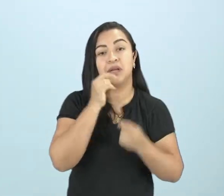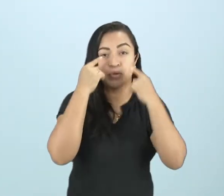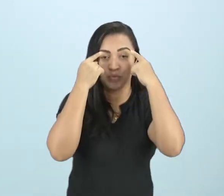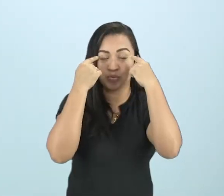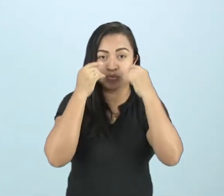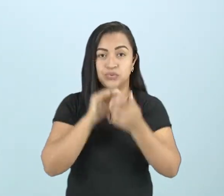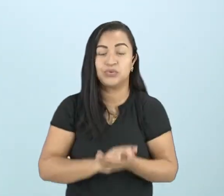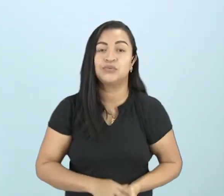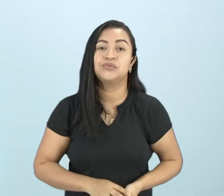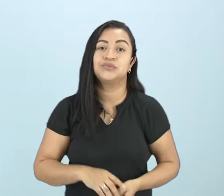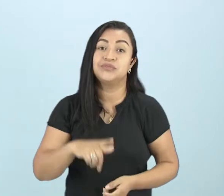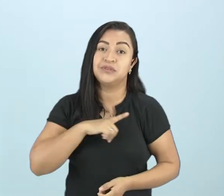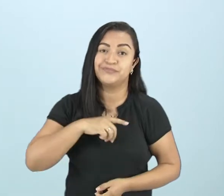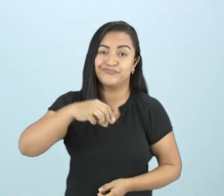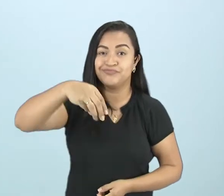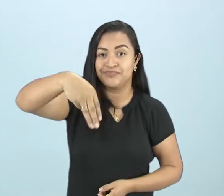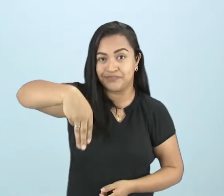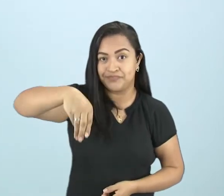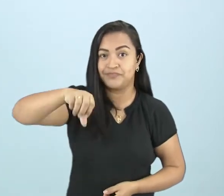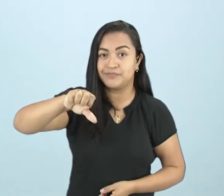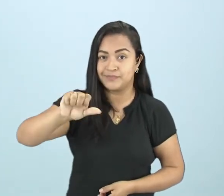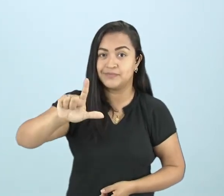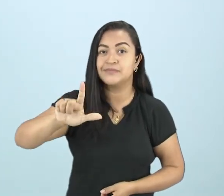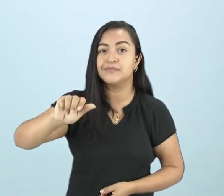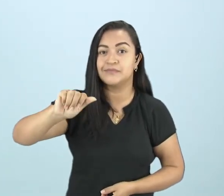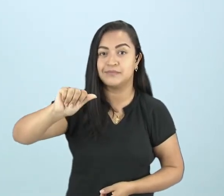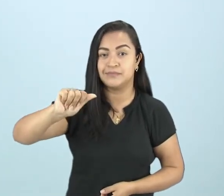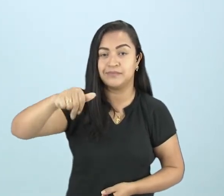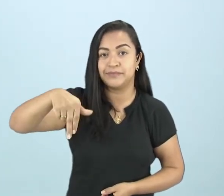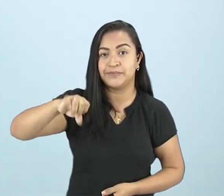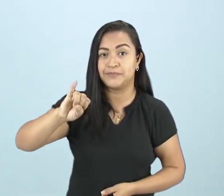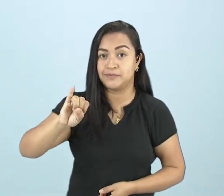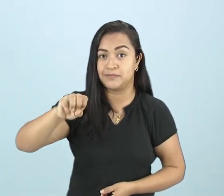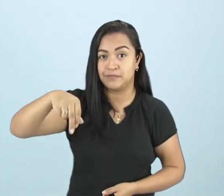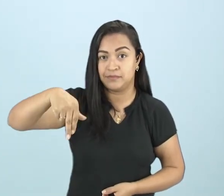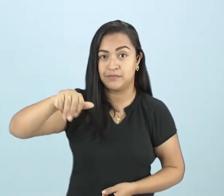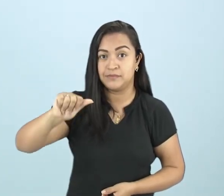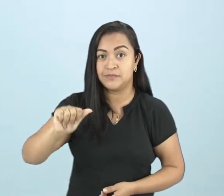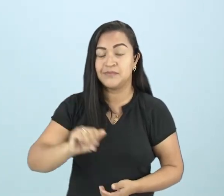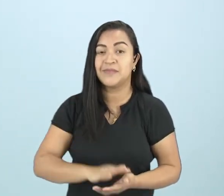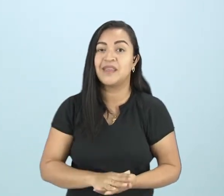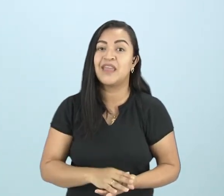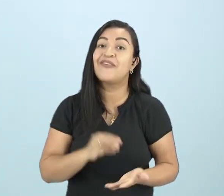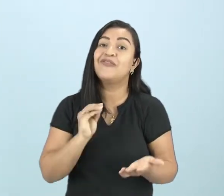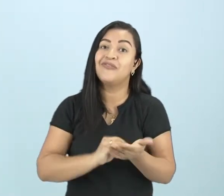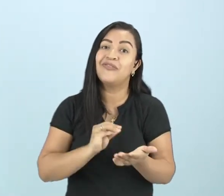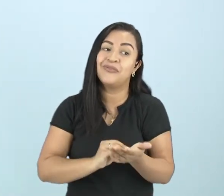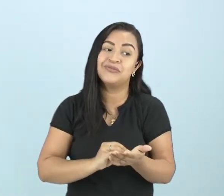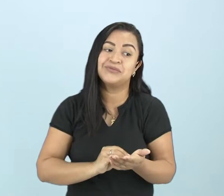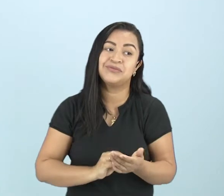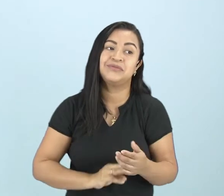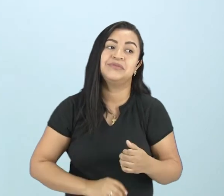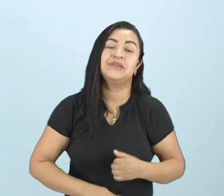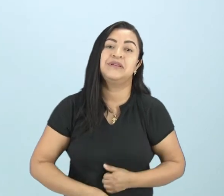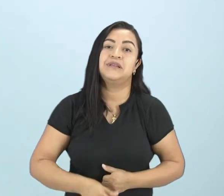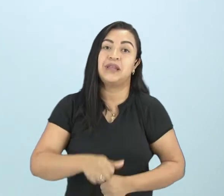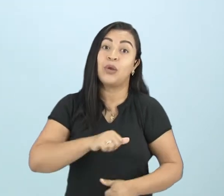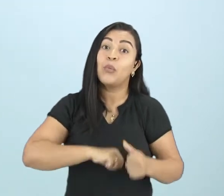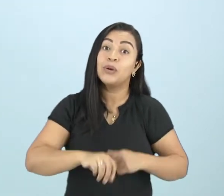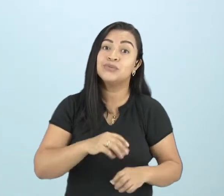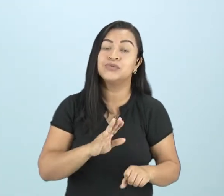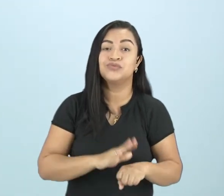tem um pigmentozinho chamado melanina, e a ausência dele é uma doença com o nome de albinismo,